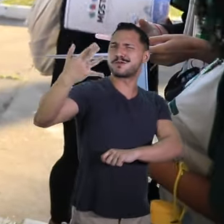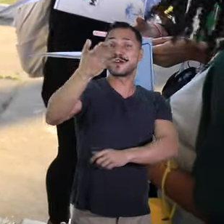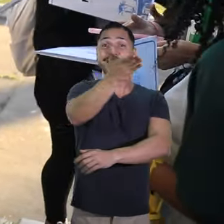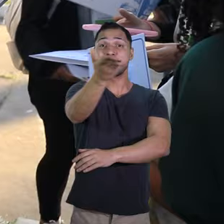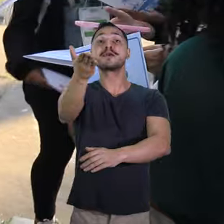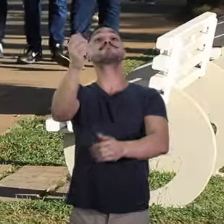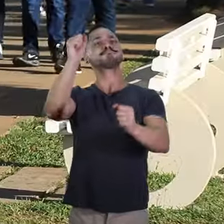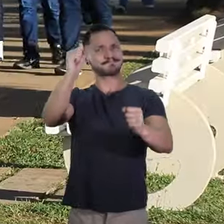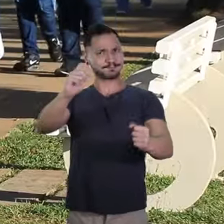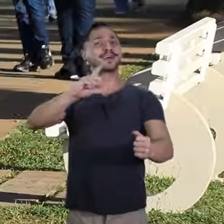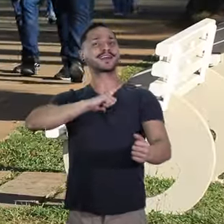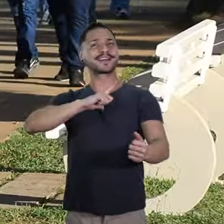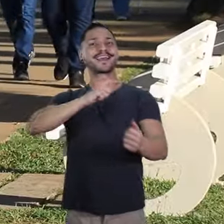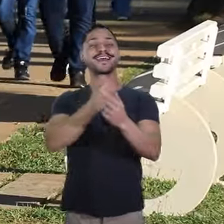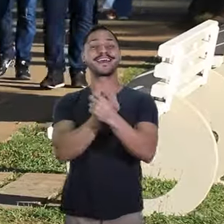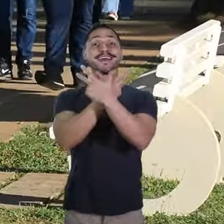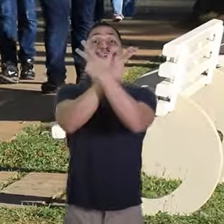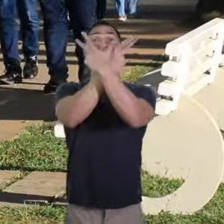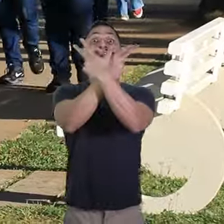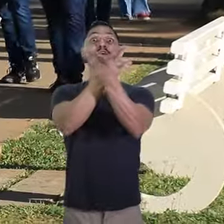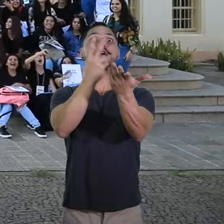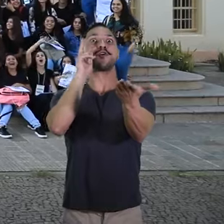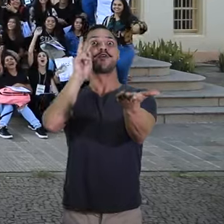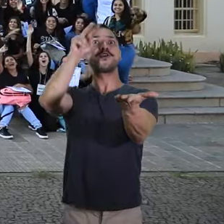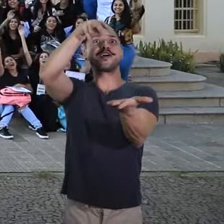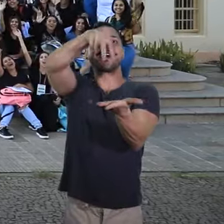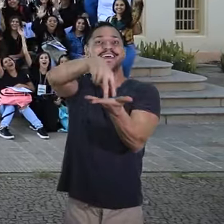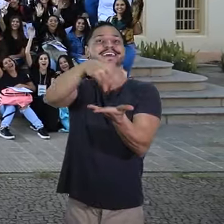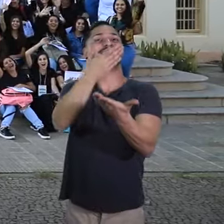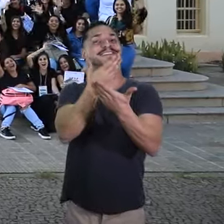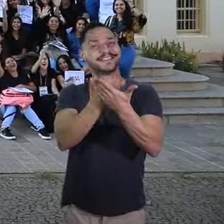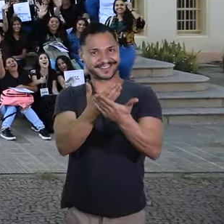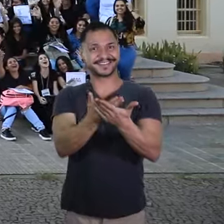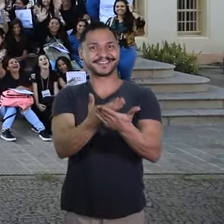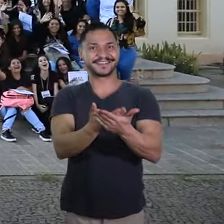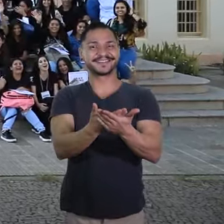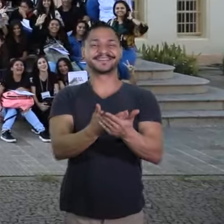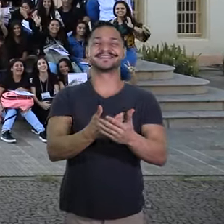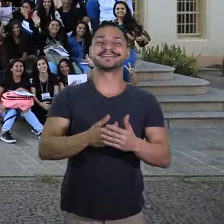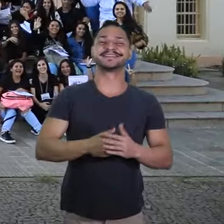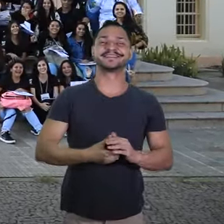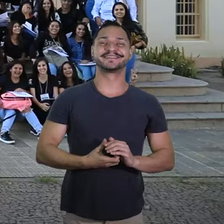podem encontrar aqui na Universidade Federal de Viçosa ao virem estudar aqui.